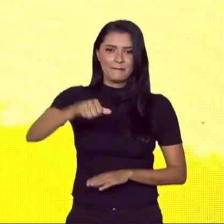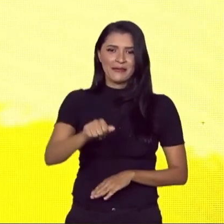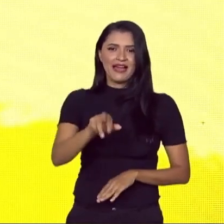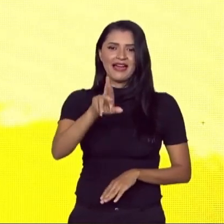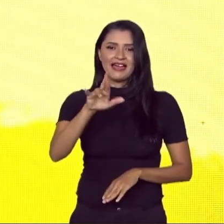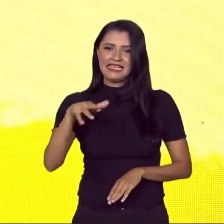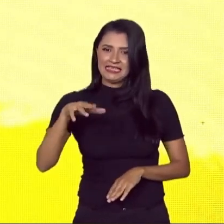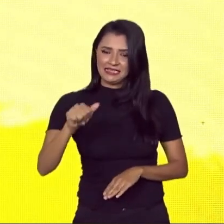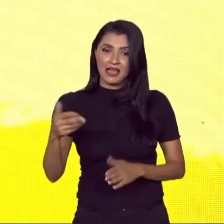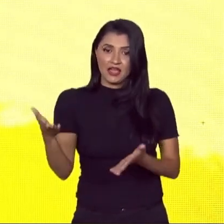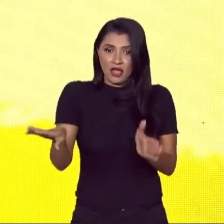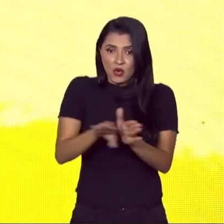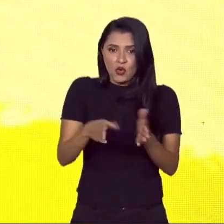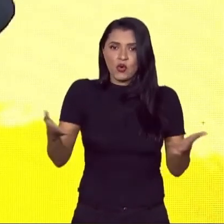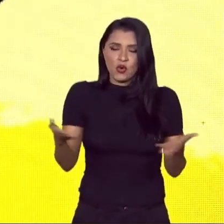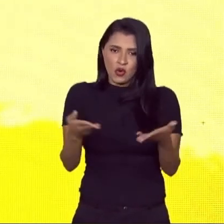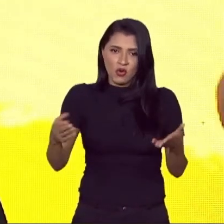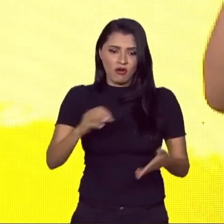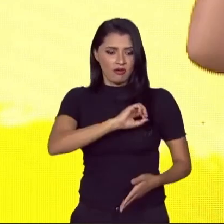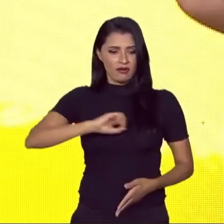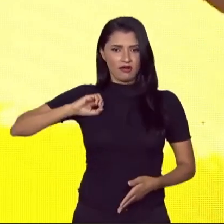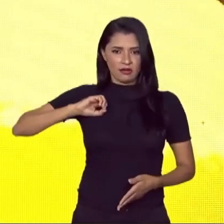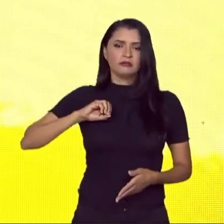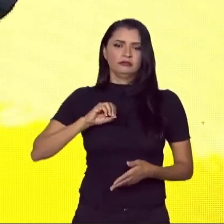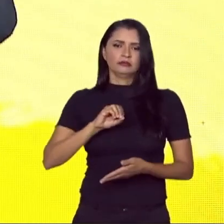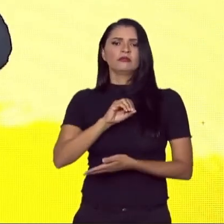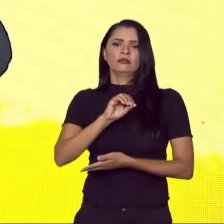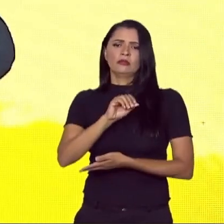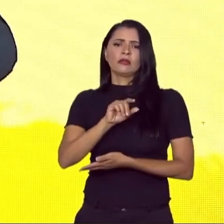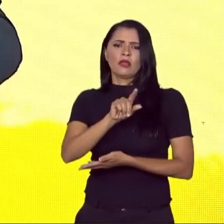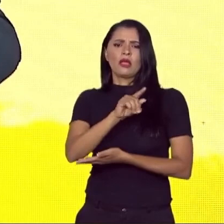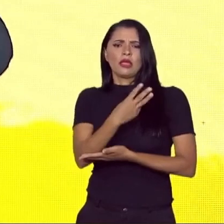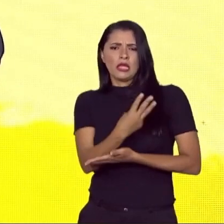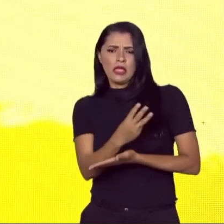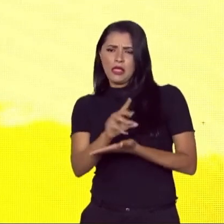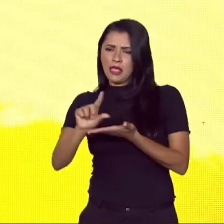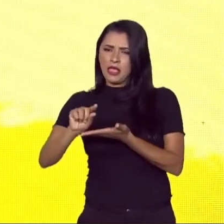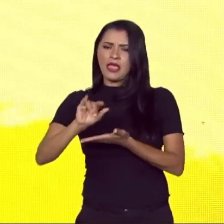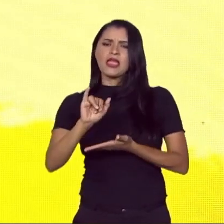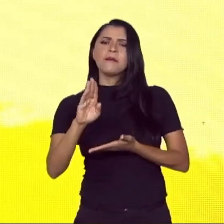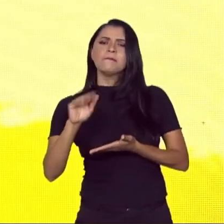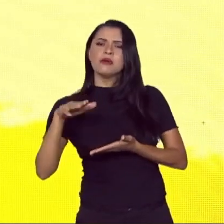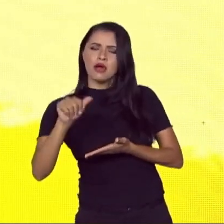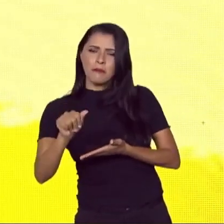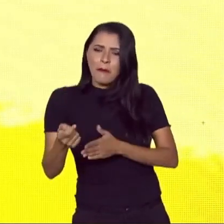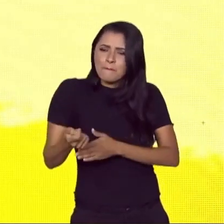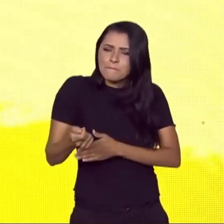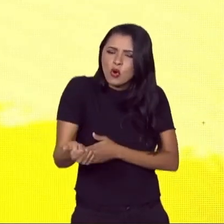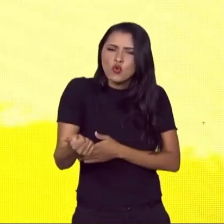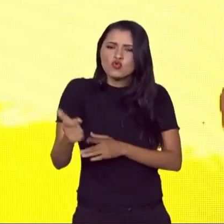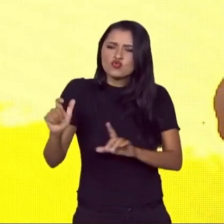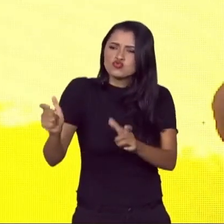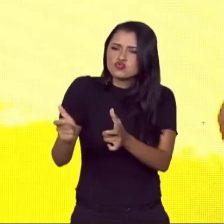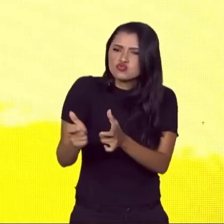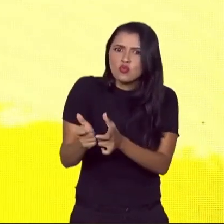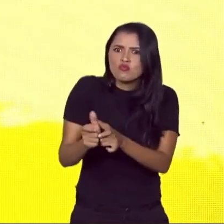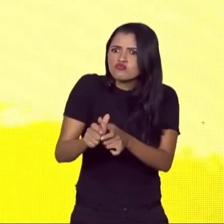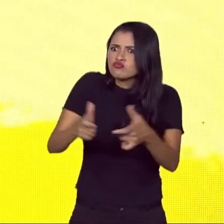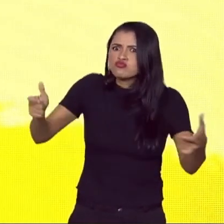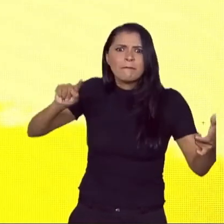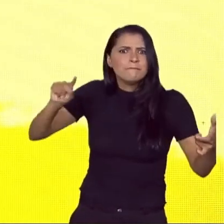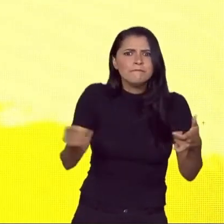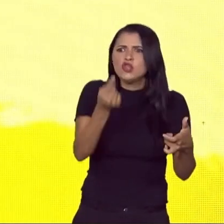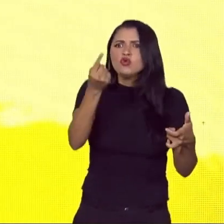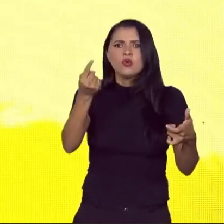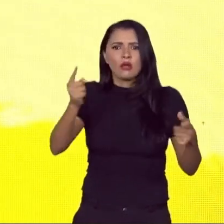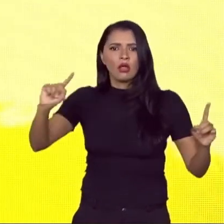O Ibama tinha não sei quantos mil e poucos funcionários, agora tem 700 funcionários, ou seja, você